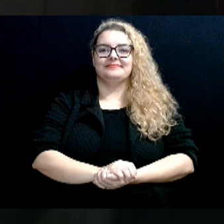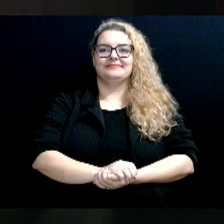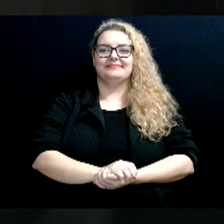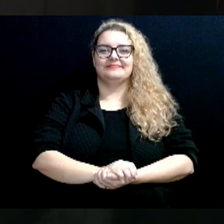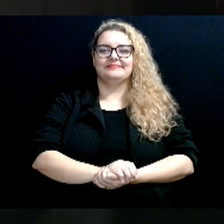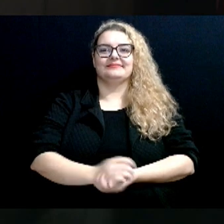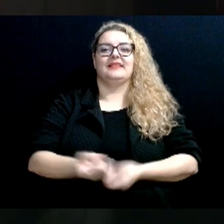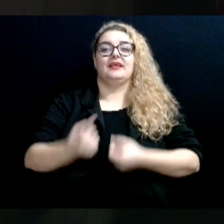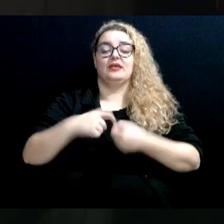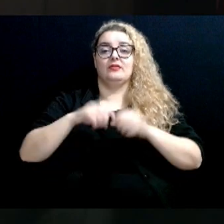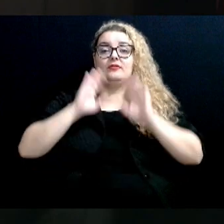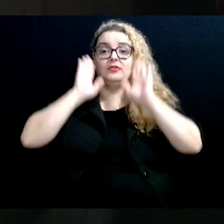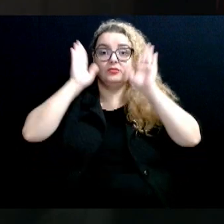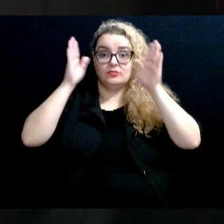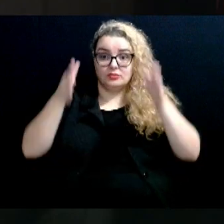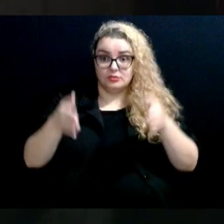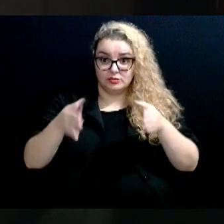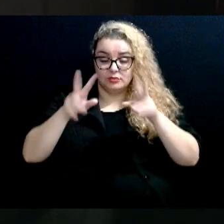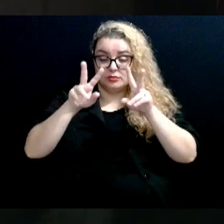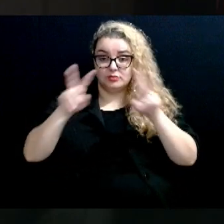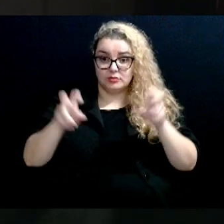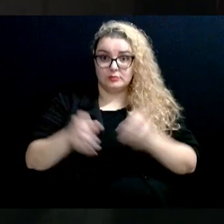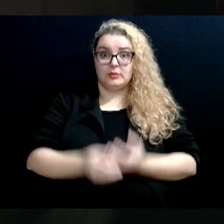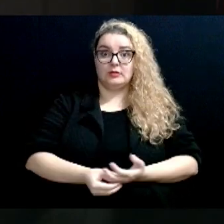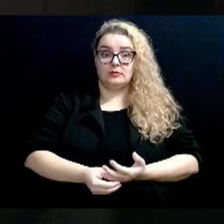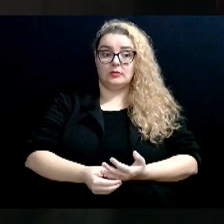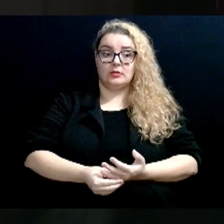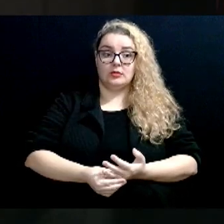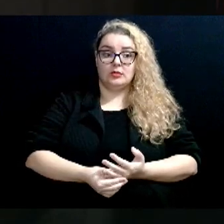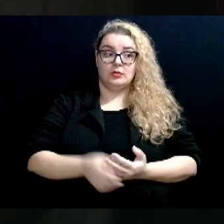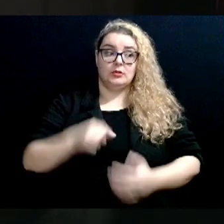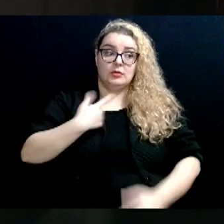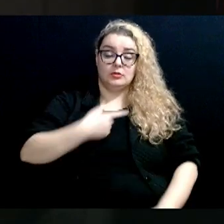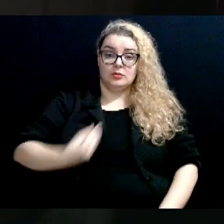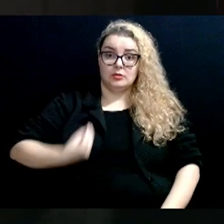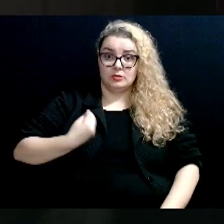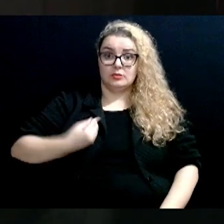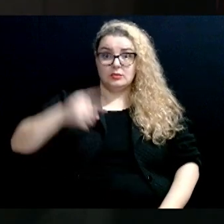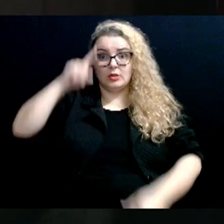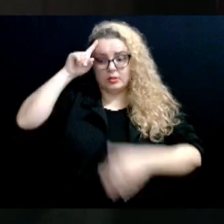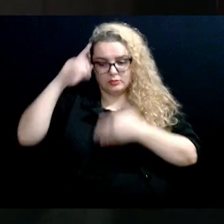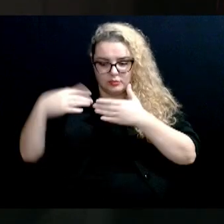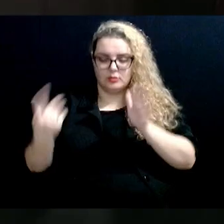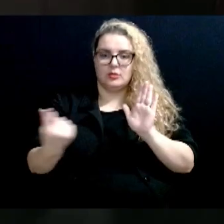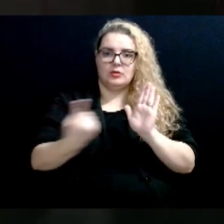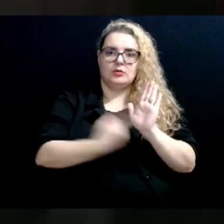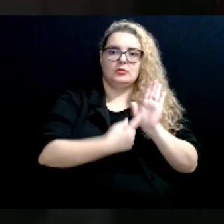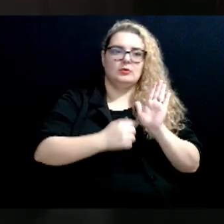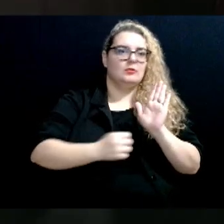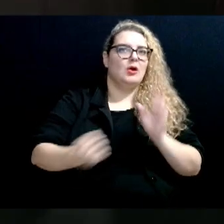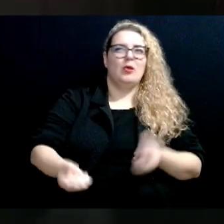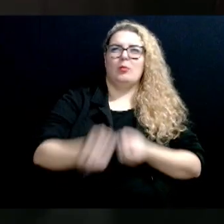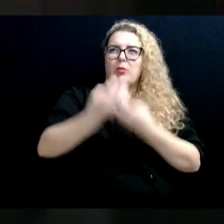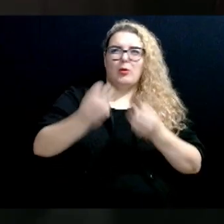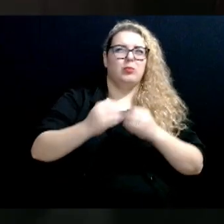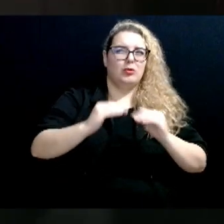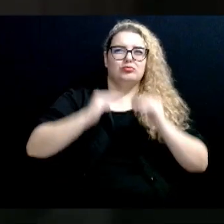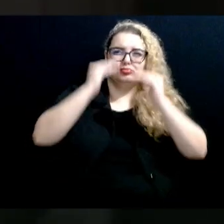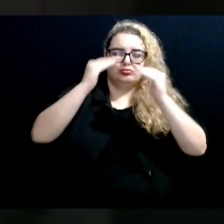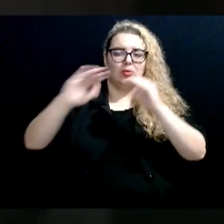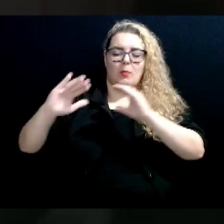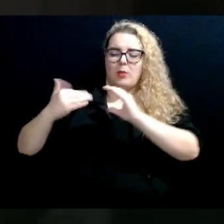central. Nós vivemos uma rotina marcada por excesso de informações, notificações,